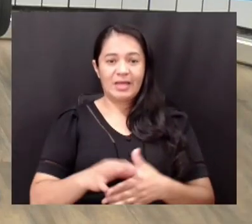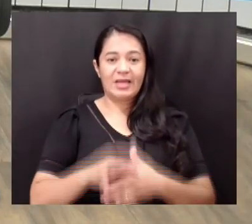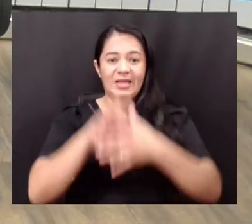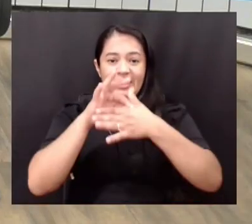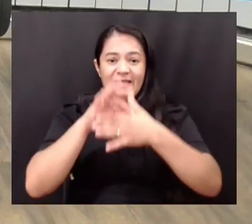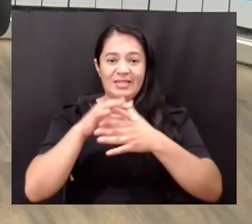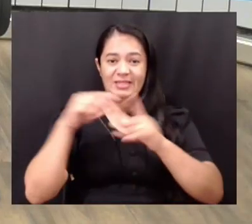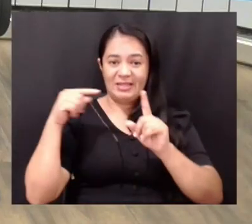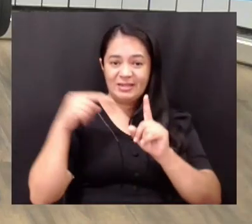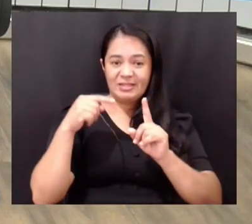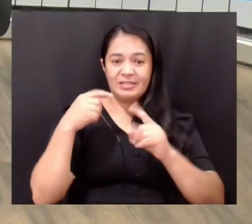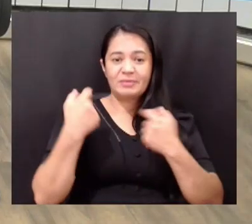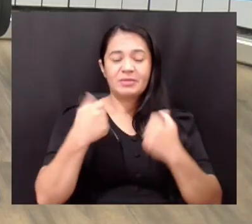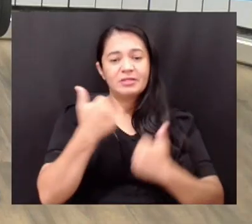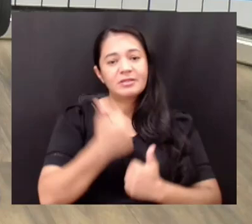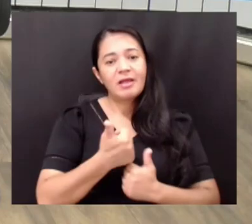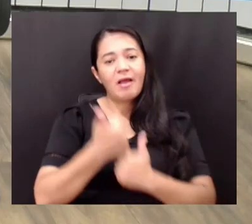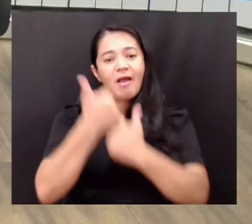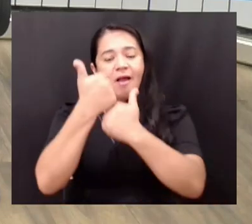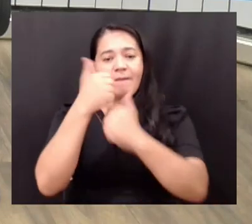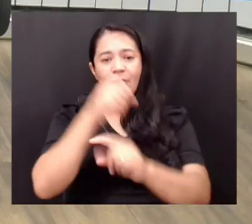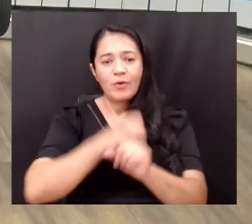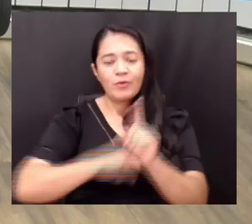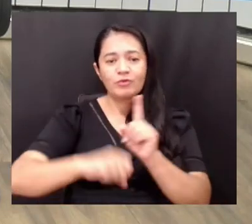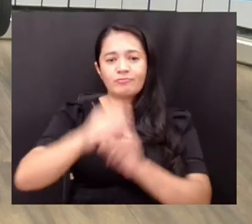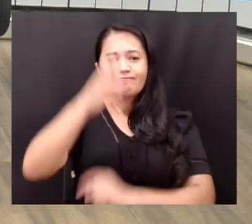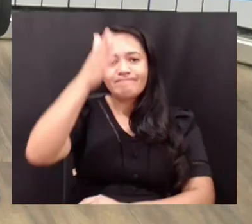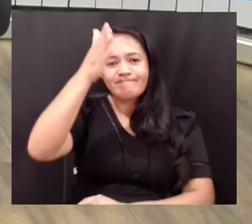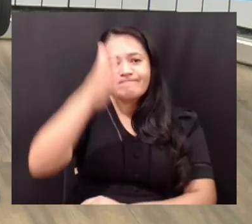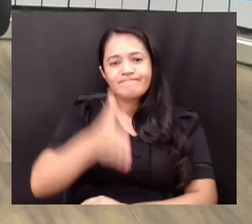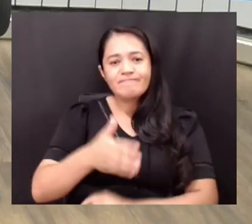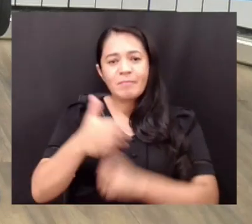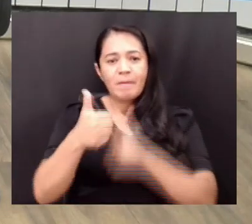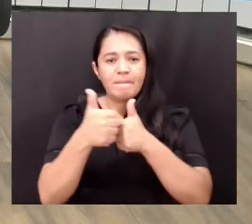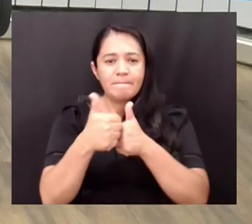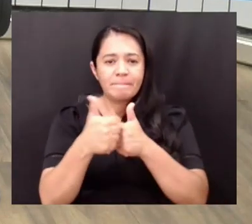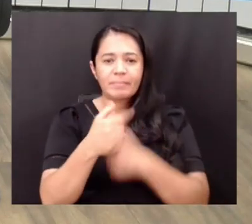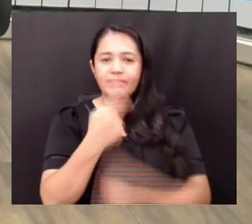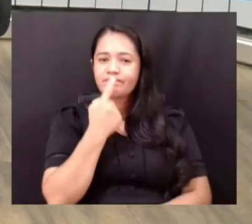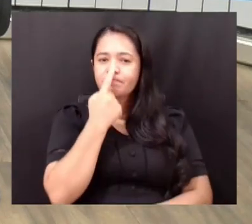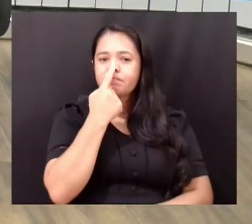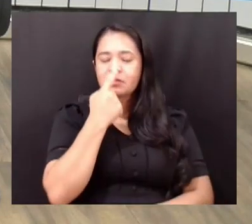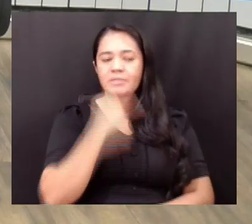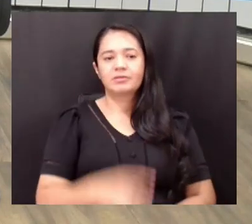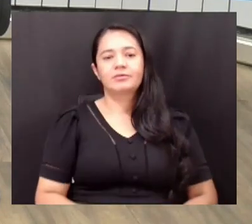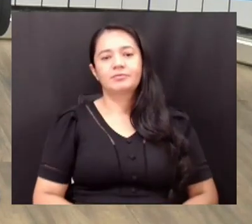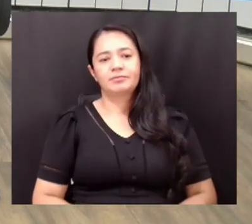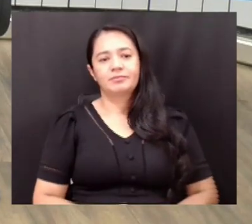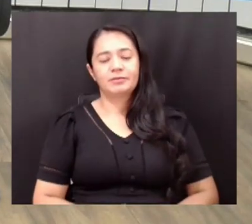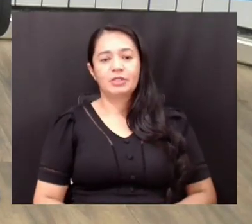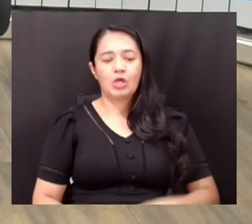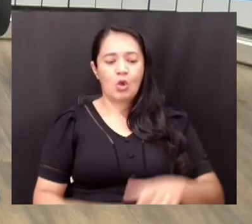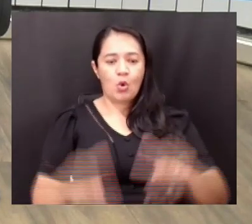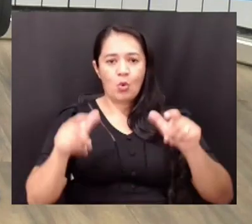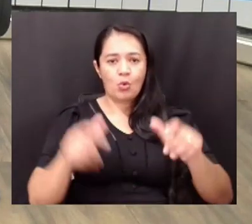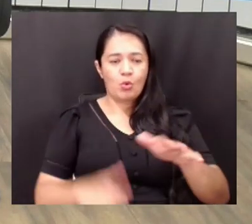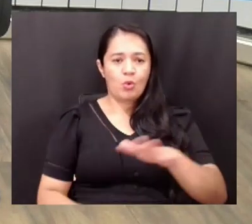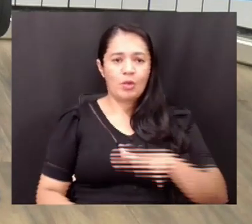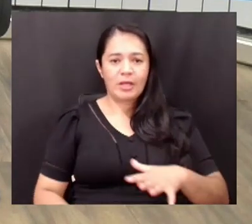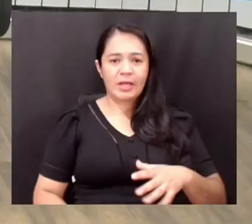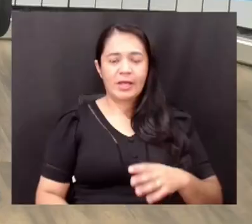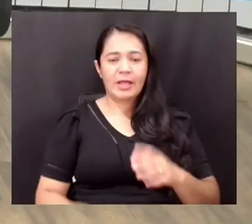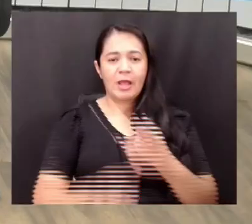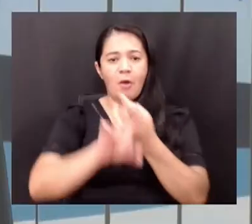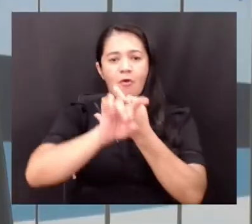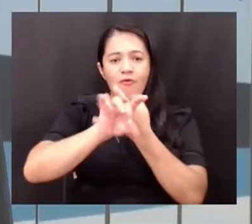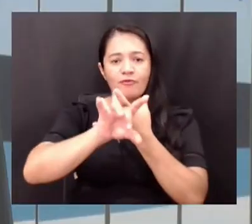social, vertical, mais próximo. Eu não tenho um ambiente em que eu posso dar o meu feedback, eu posso me colocar.